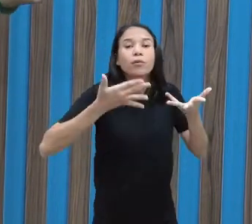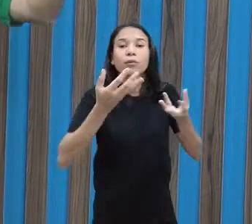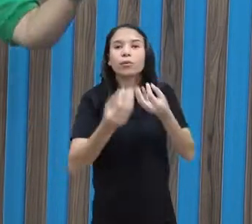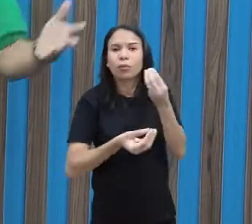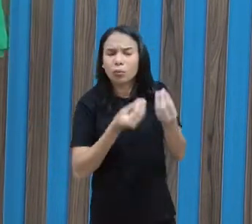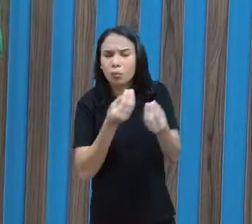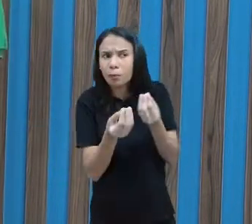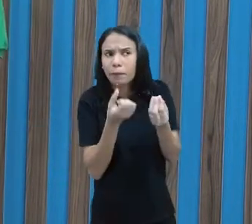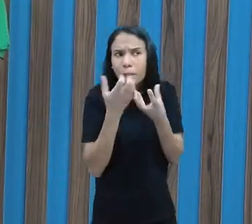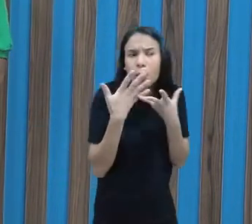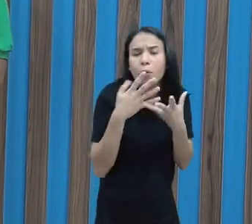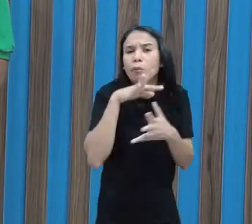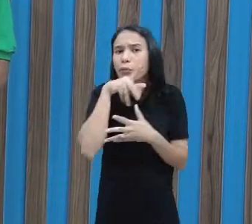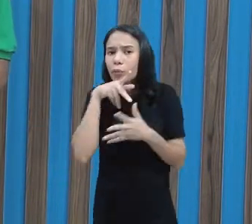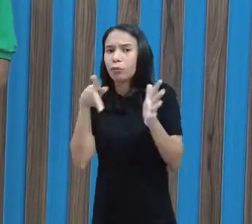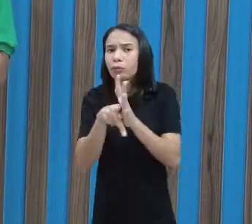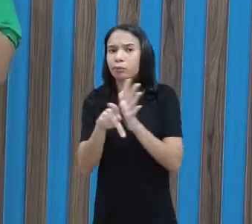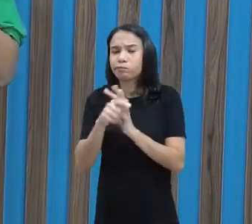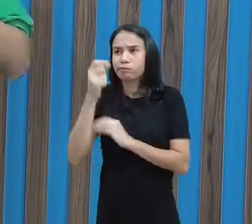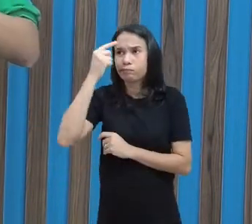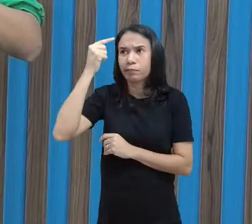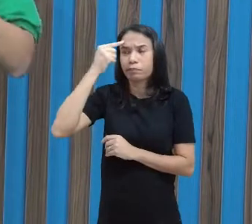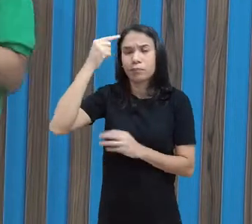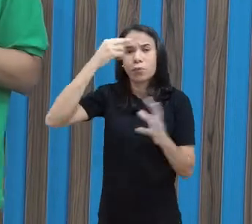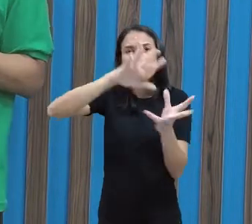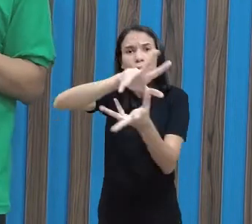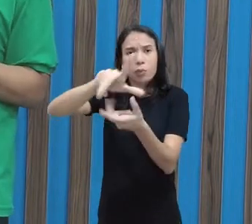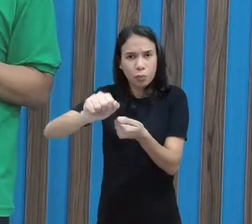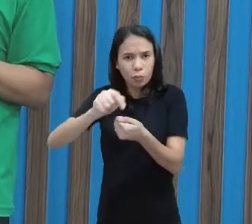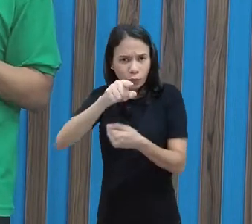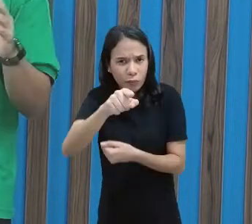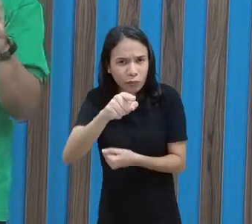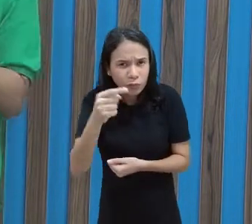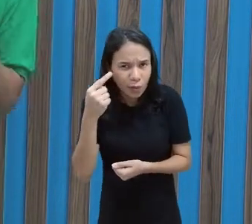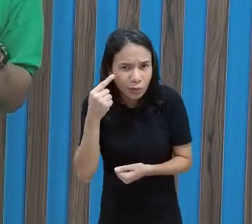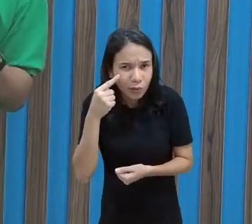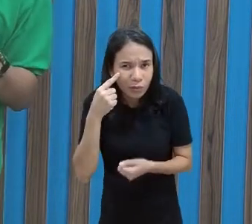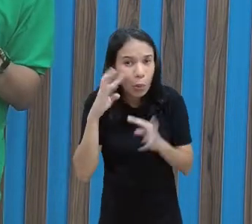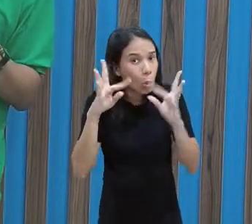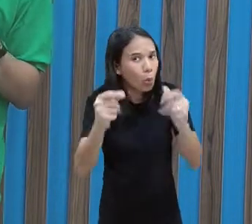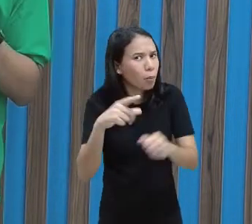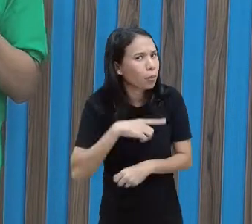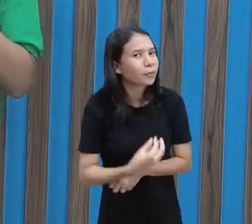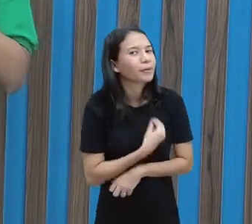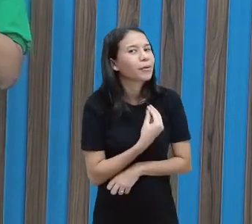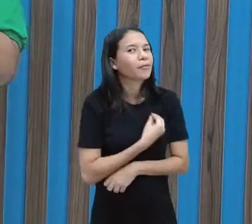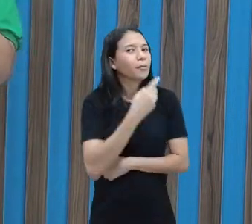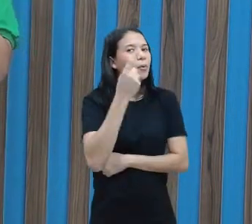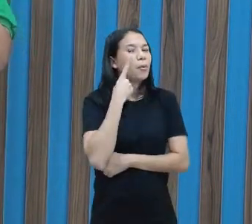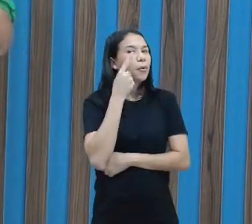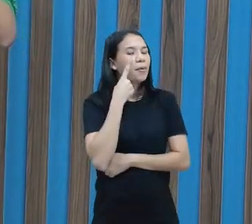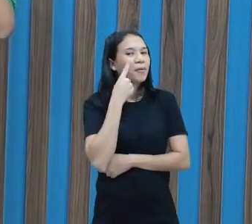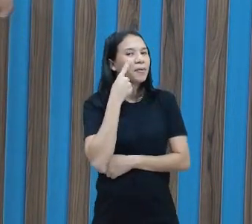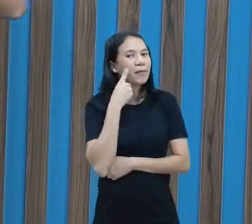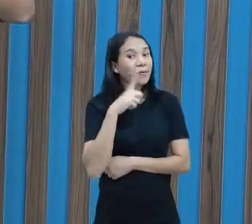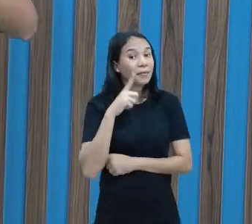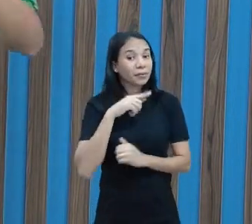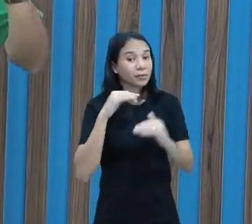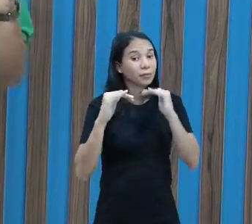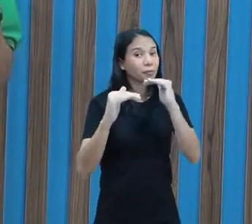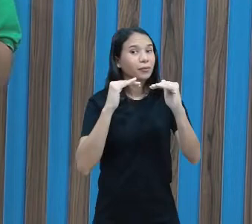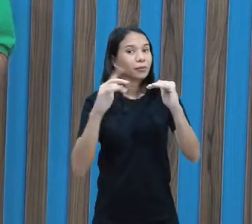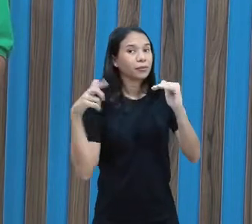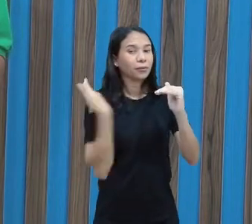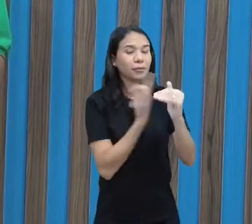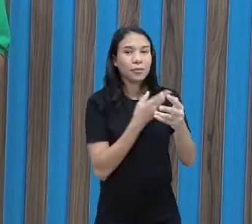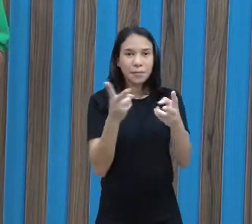essas questões globais. Vocês estão conseguindo me acompanhar, nono ano? Tá todo mundo aí? Ó, que tem uma forma da gente